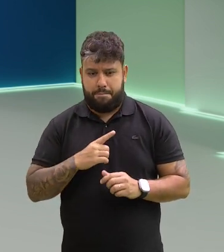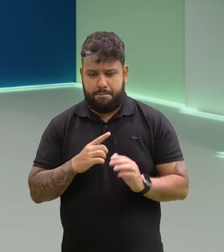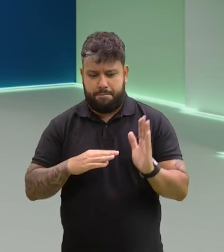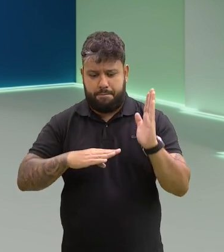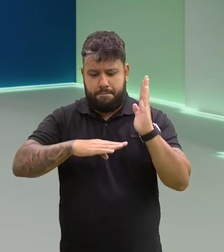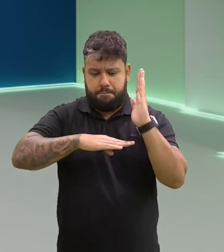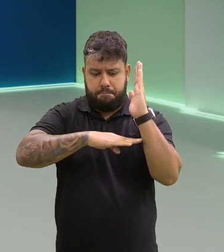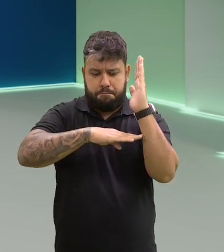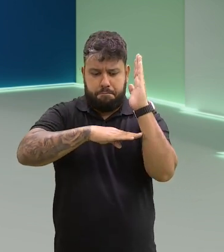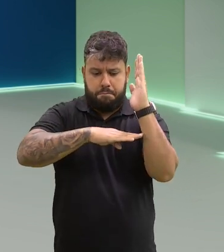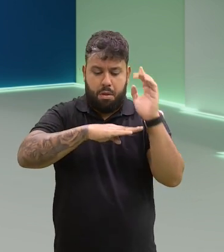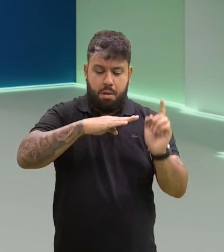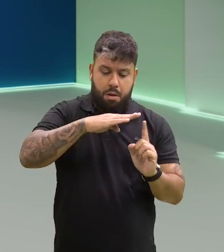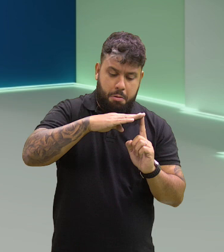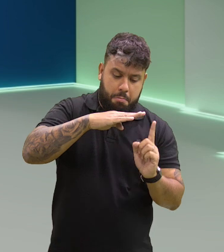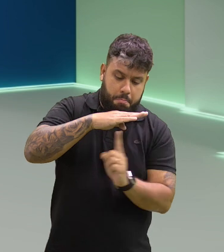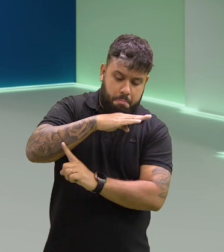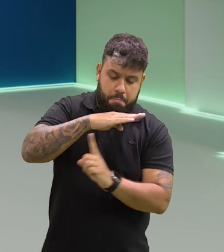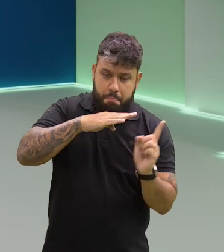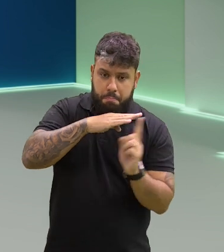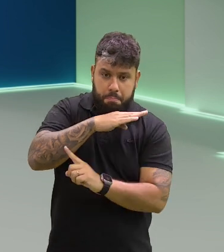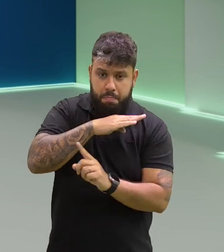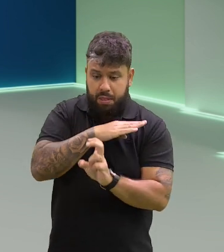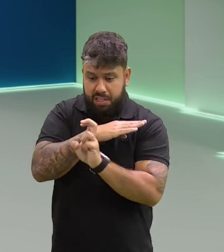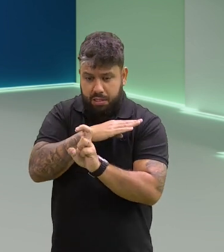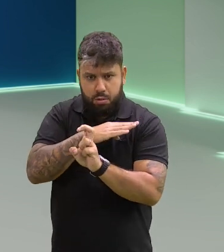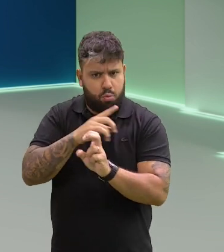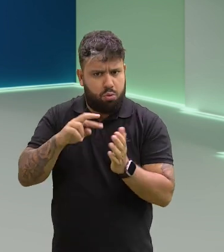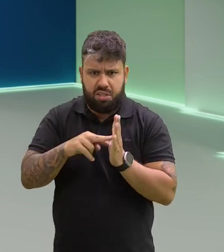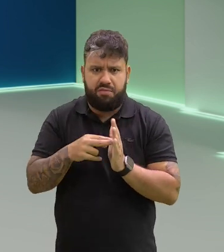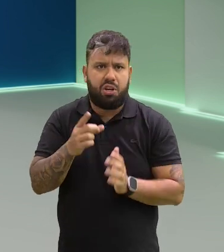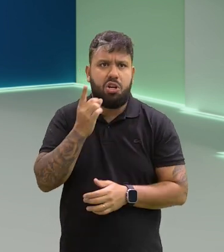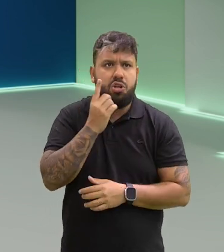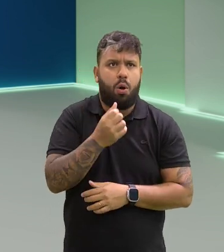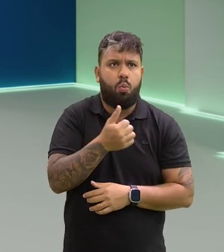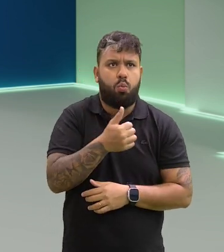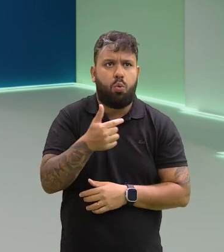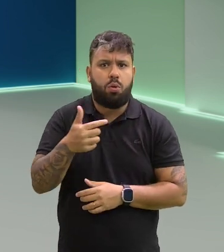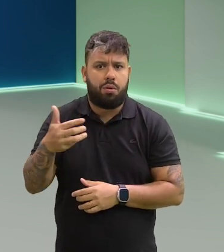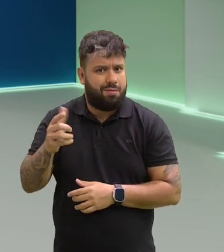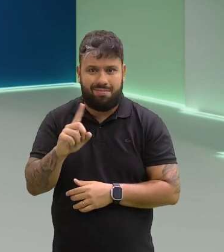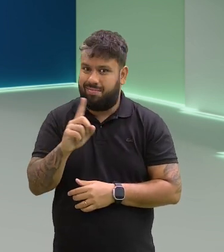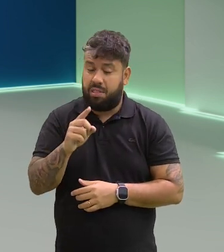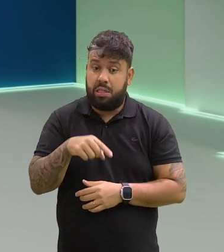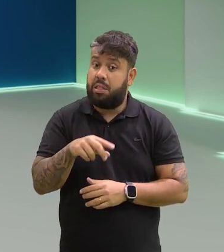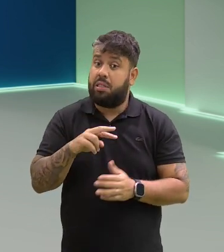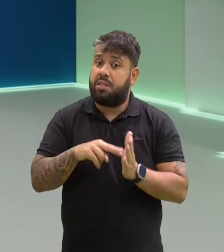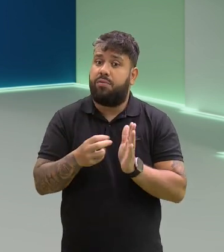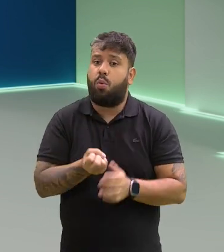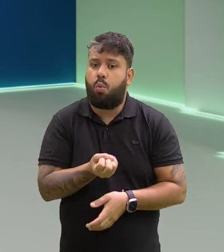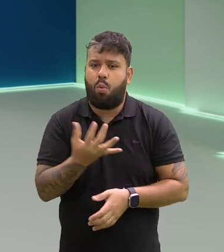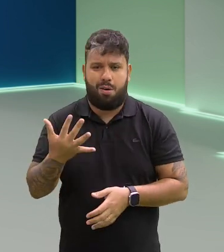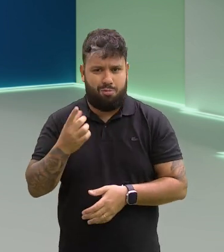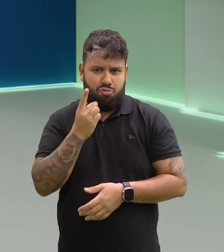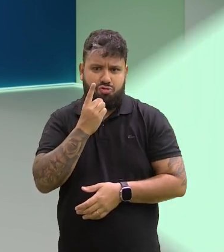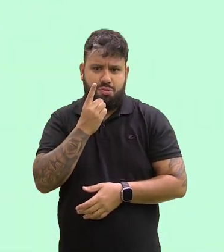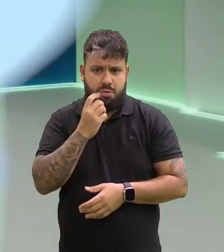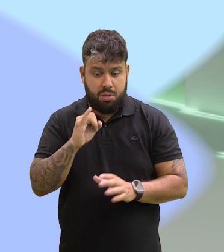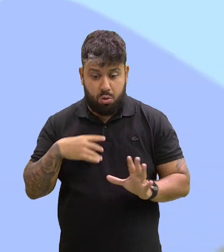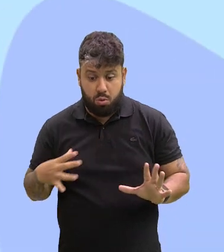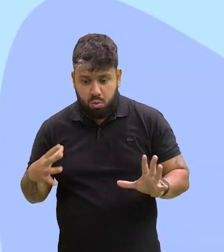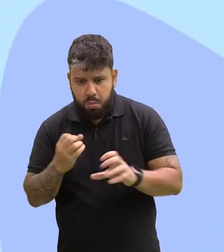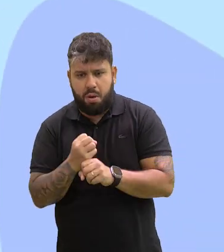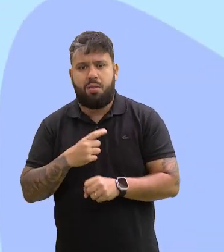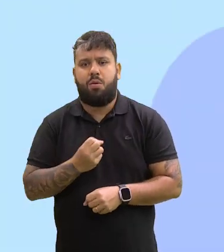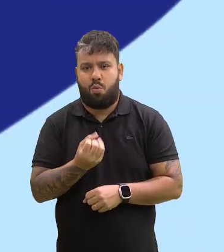correspondem aos 5 primeiros meses, os dias do mês de fevereiro. Na verdade, se eu somar todos os dias, eu vou ter a quantidade de dias em que